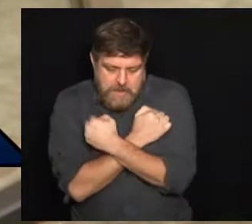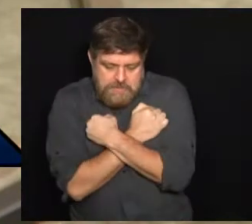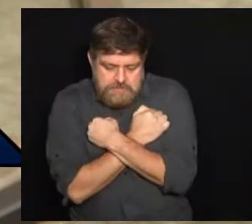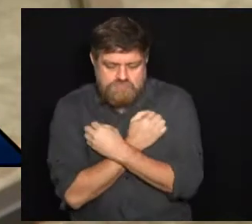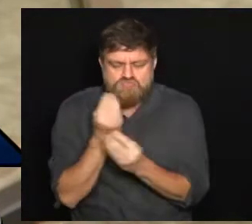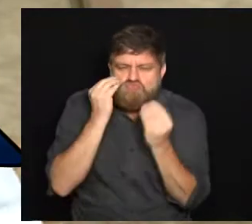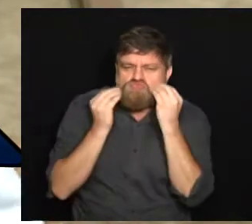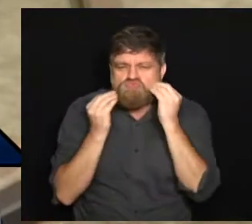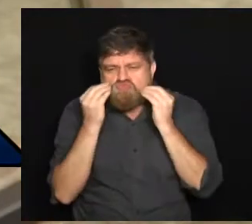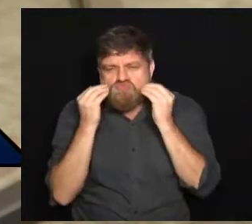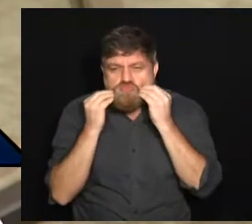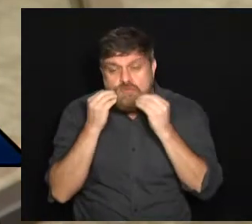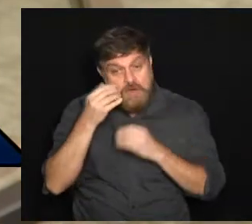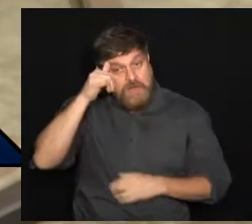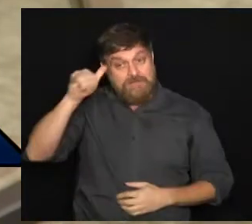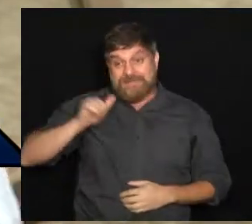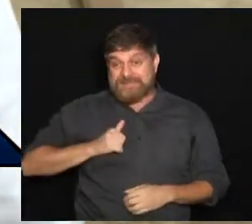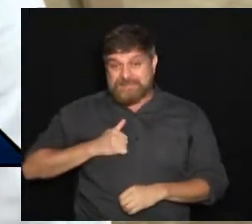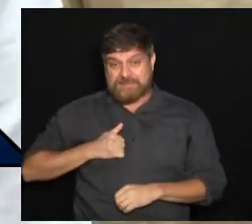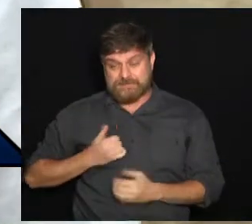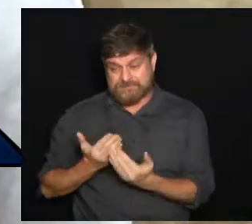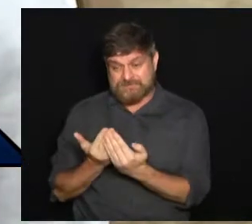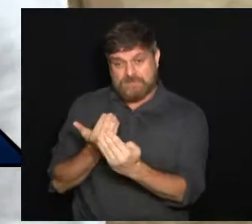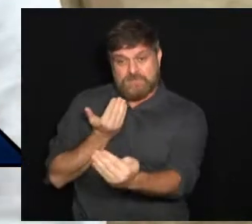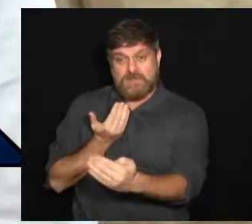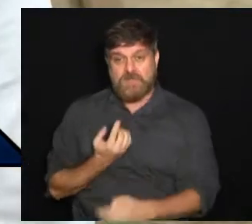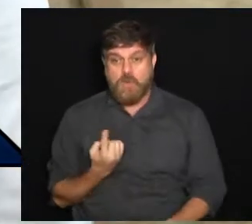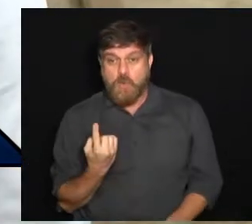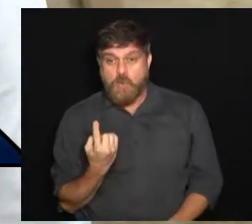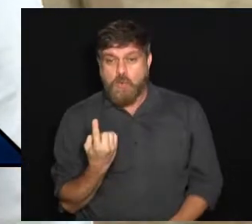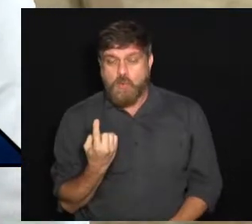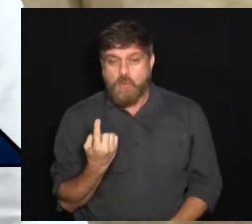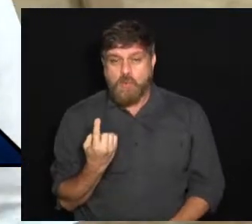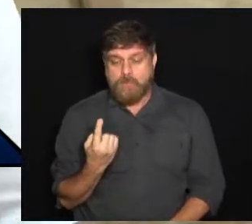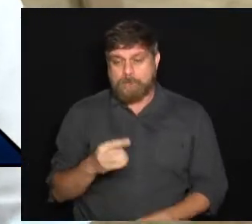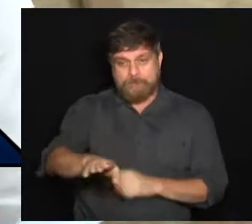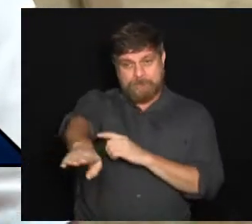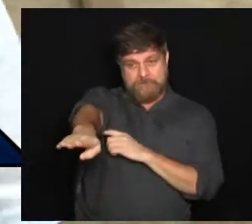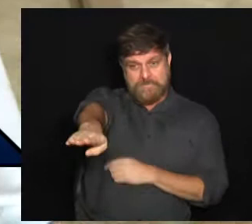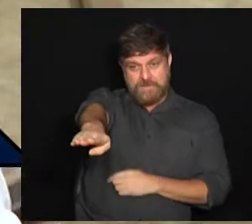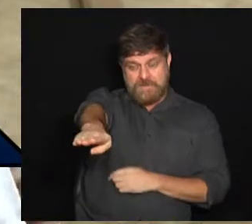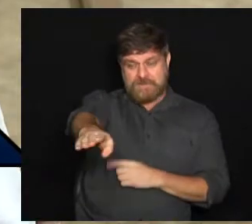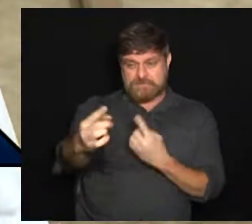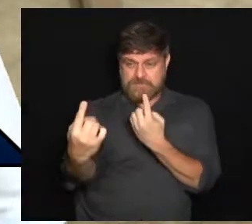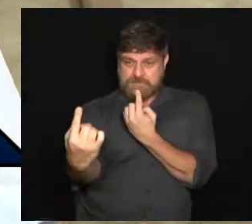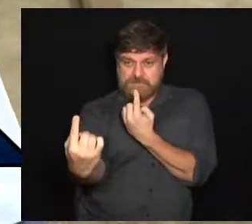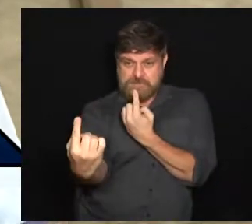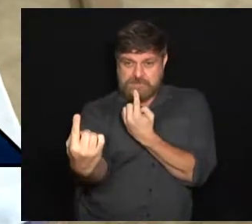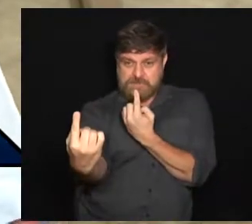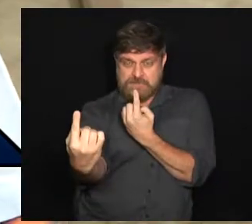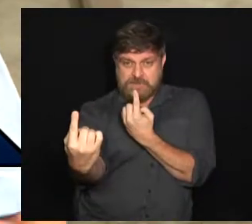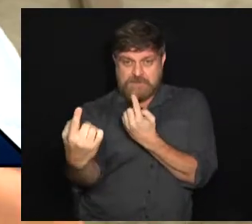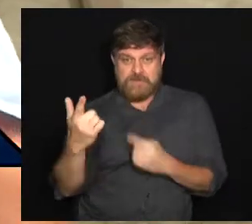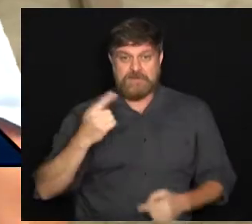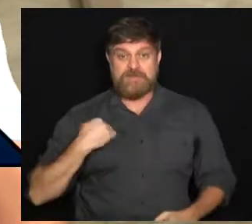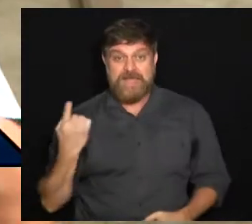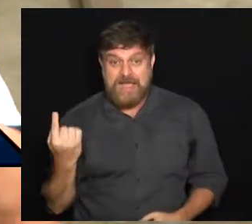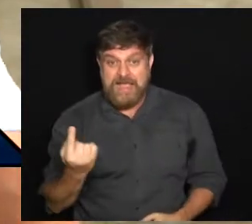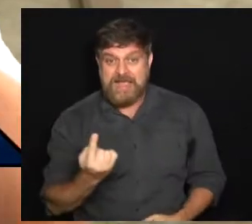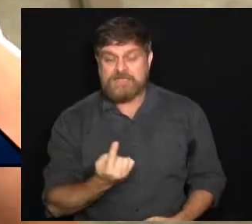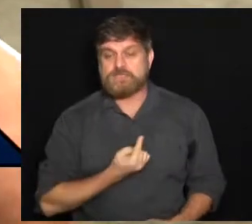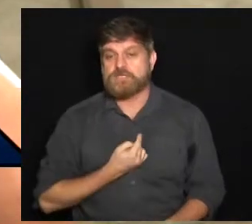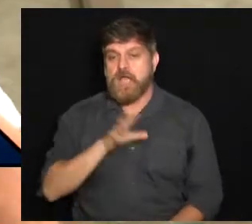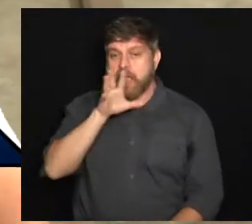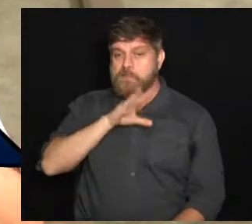um pertinho do outro. A distância, o ideal é a gente medir pouco mais de um braço de distância entre as pessoas para que a nossa